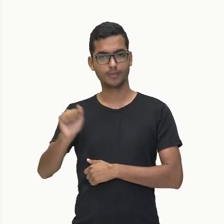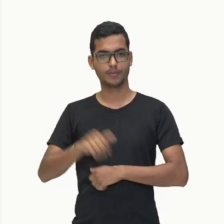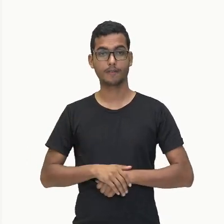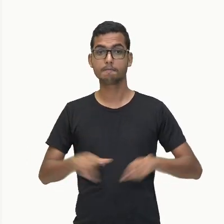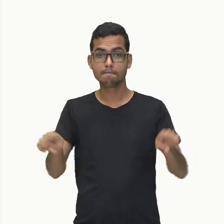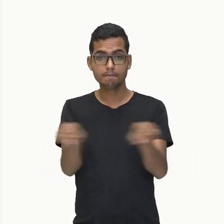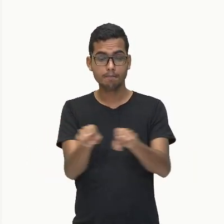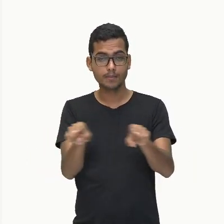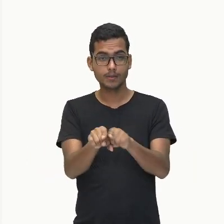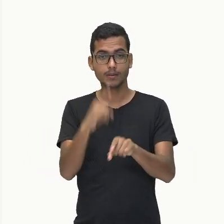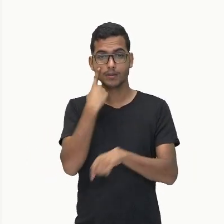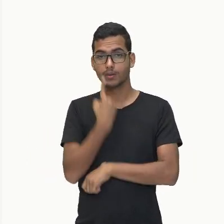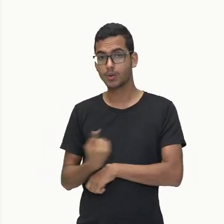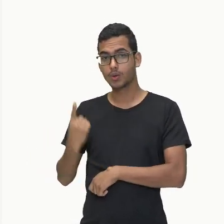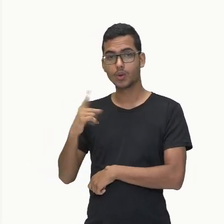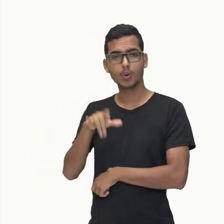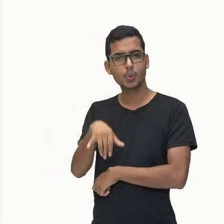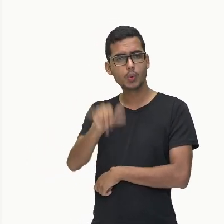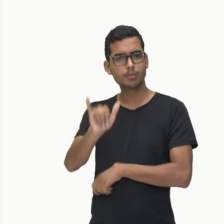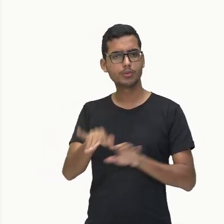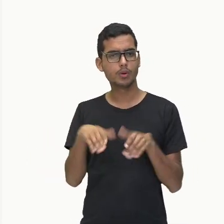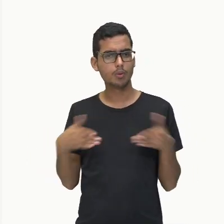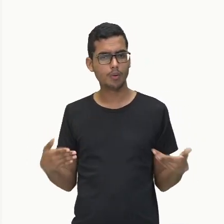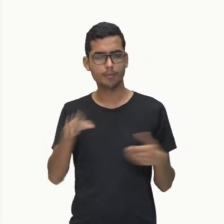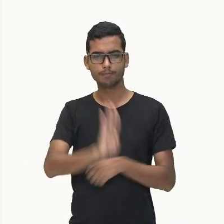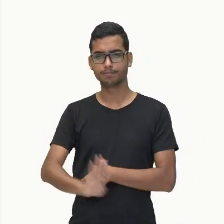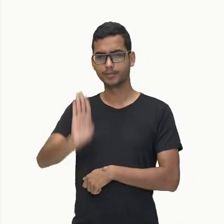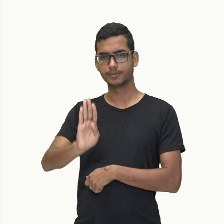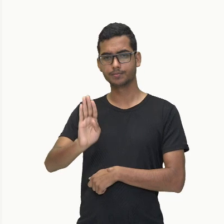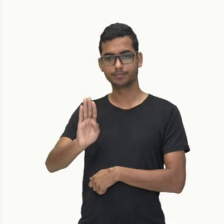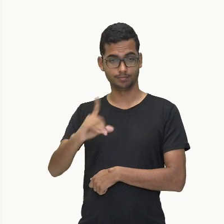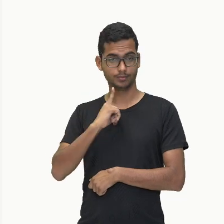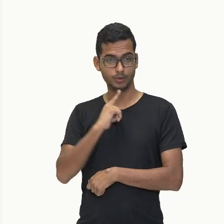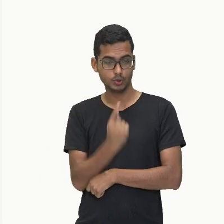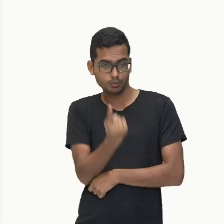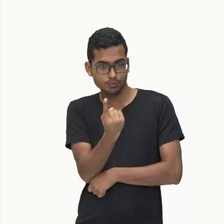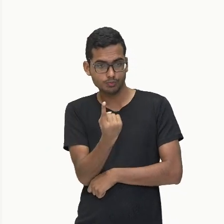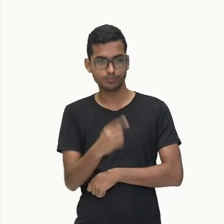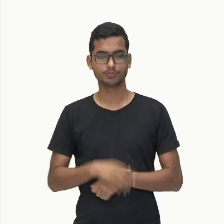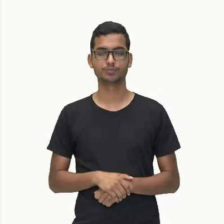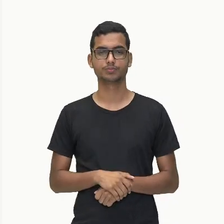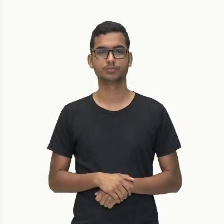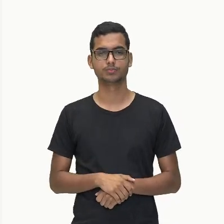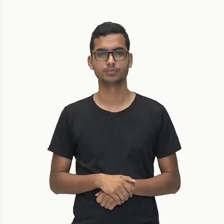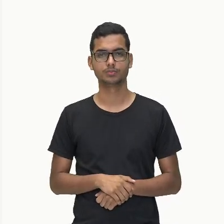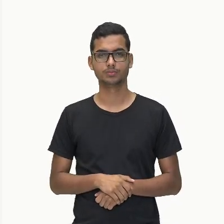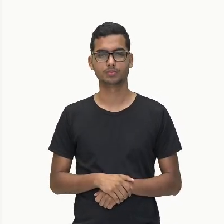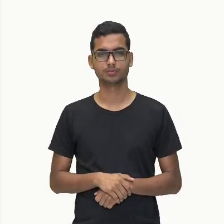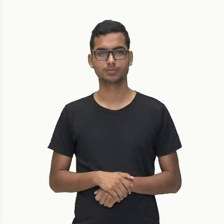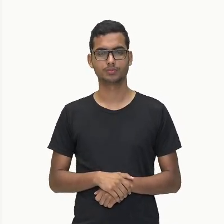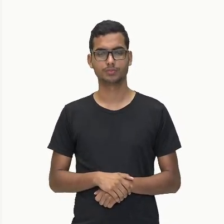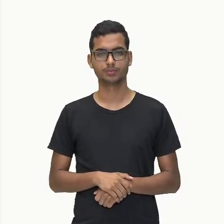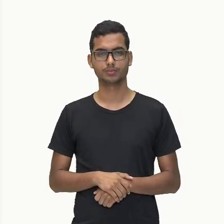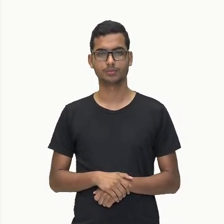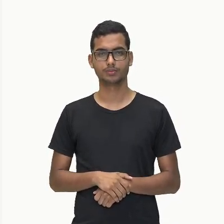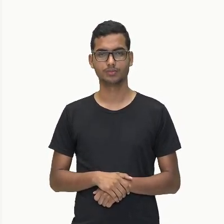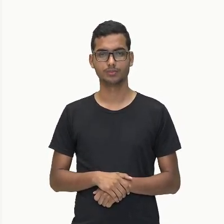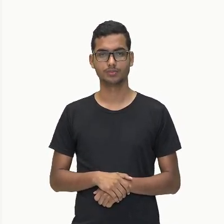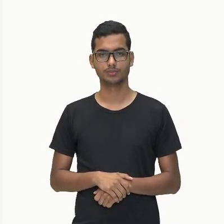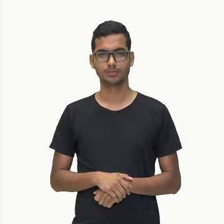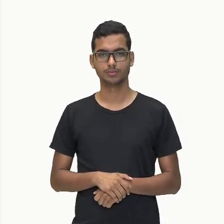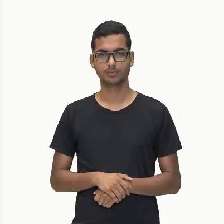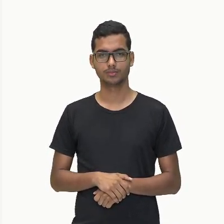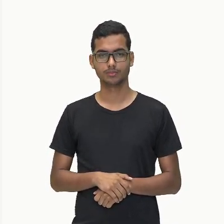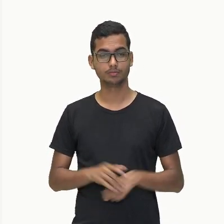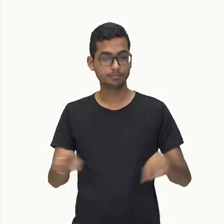acompanhando o Y é o B, ó. Não está aparecendo aqui, mas a gente sabe que existe um 1 aqui, né? Esse 1 é o valor de B. E esse